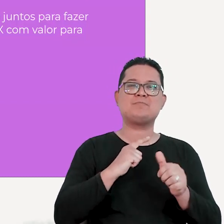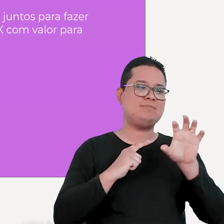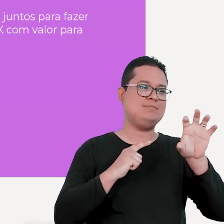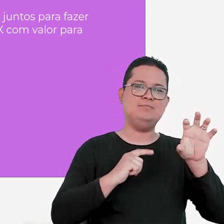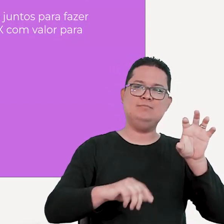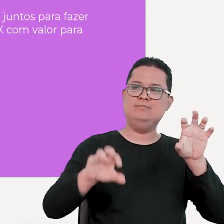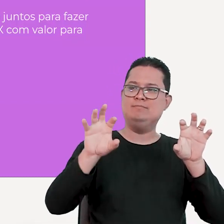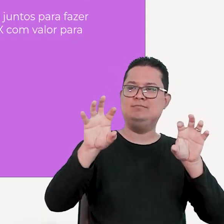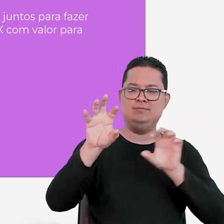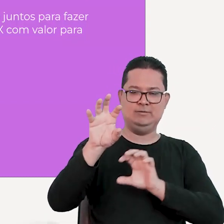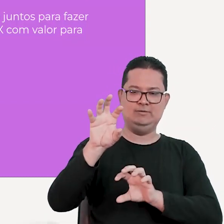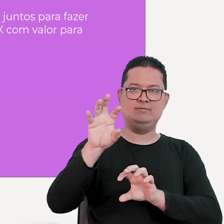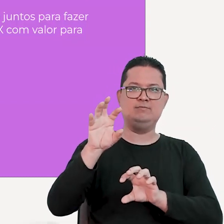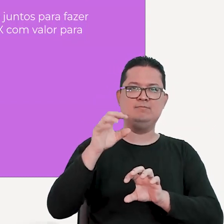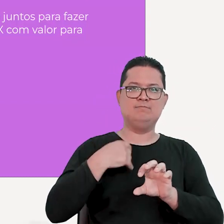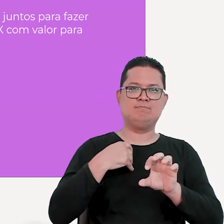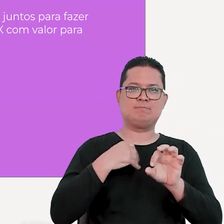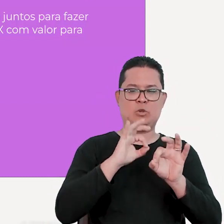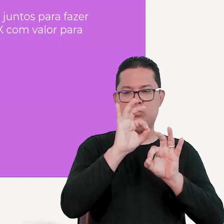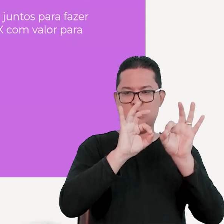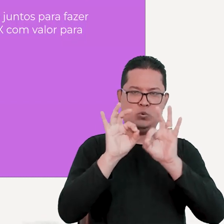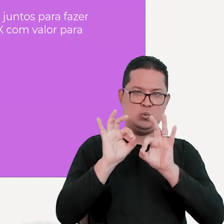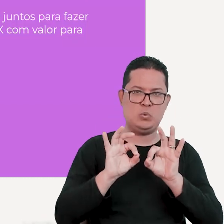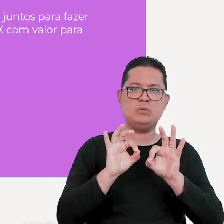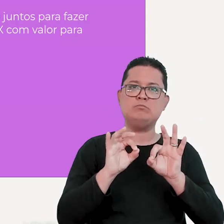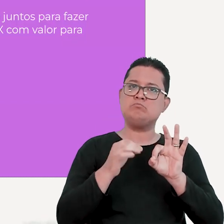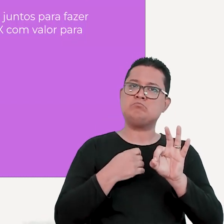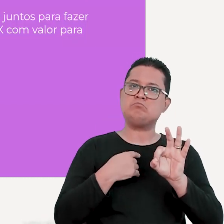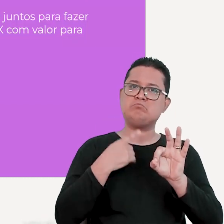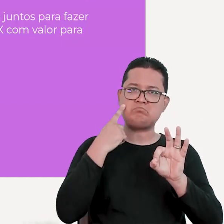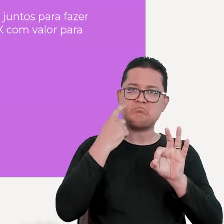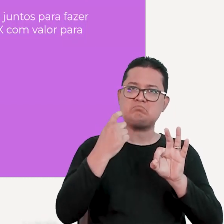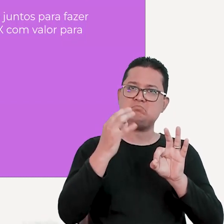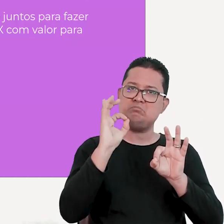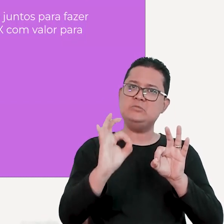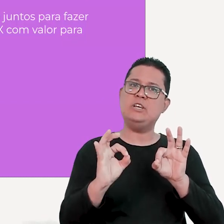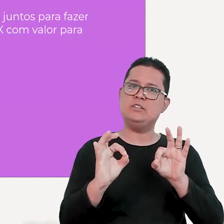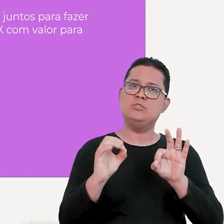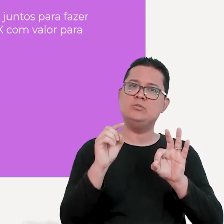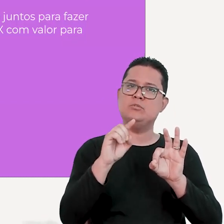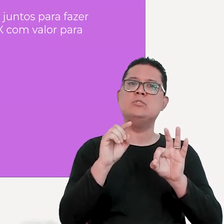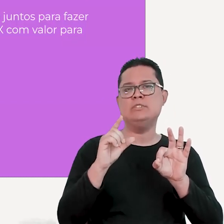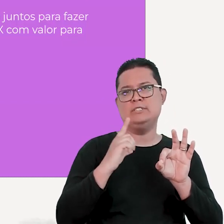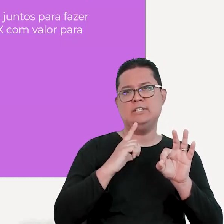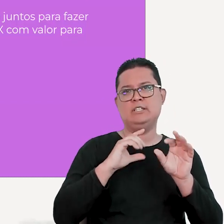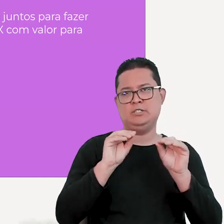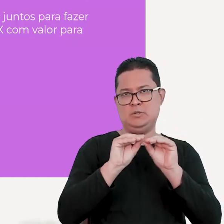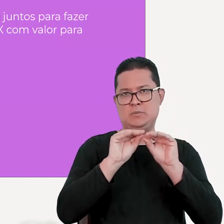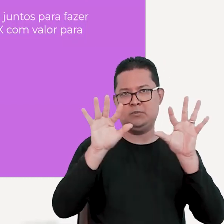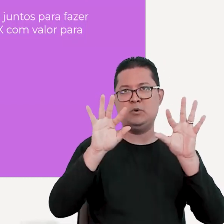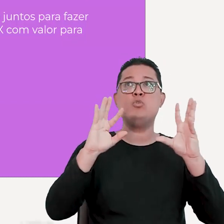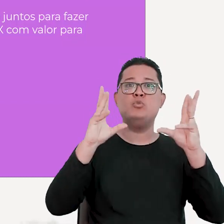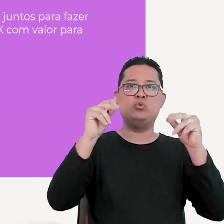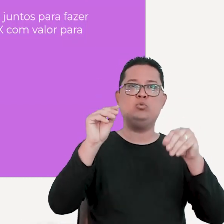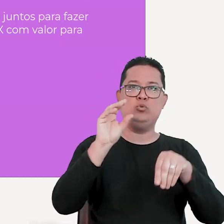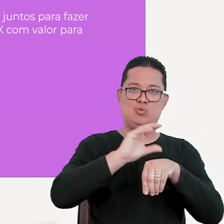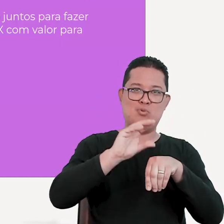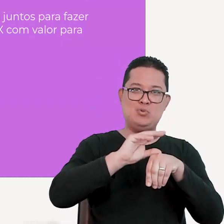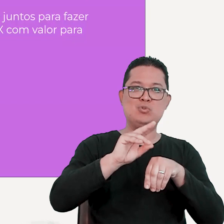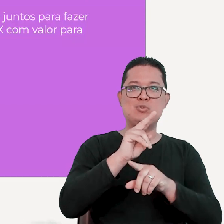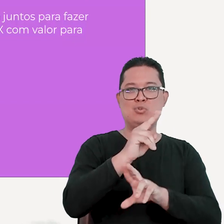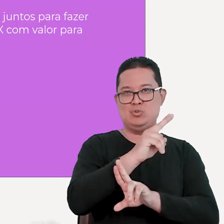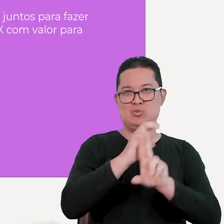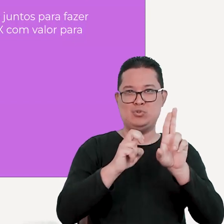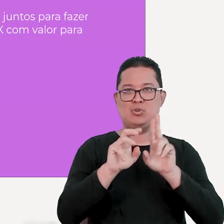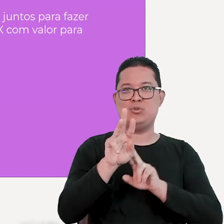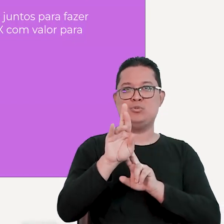de UX que eu acho super interessante, que ele inclusive ele é bem disseminado nas palestras, nos cursos de UX Writing, e